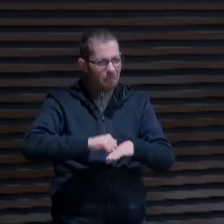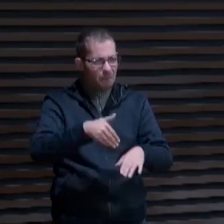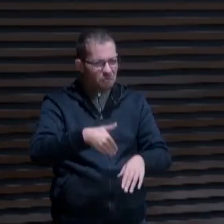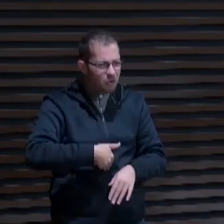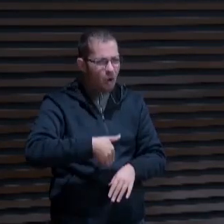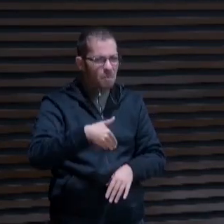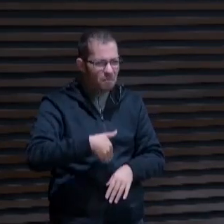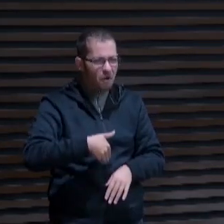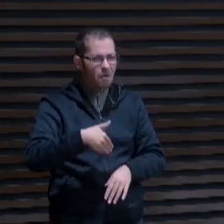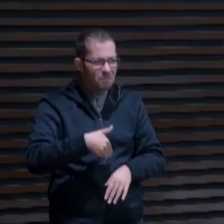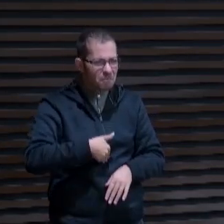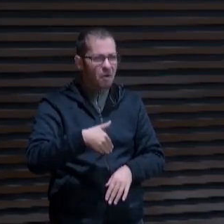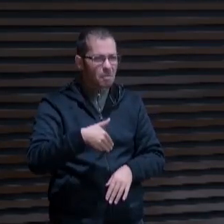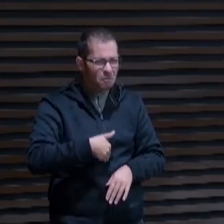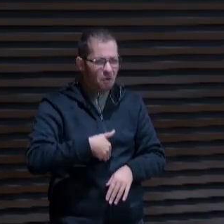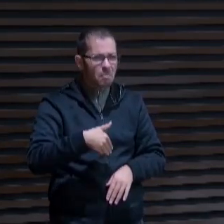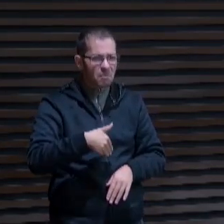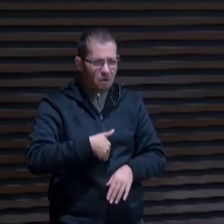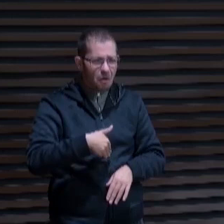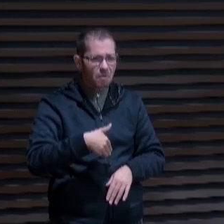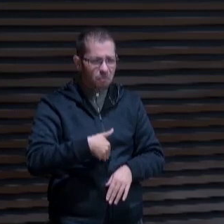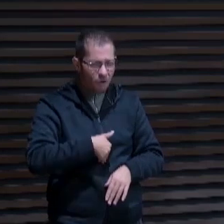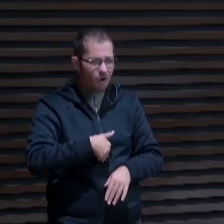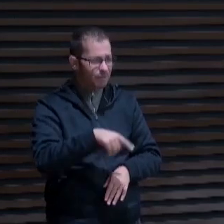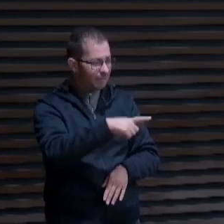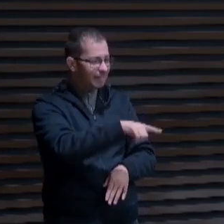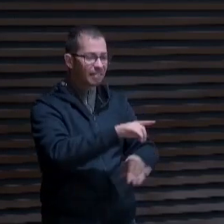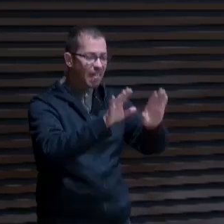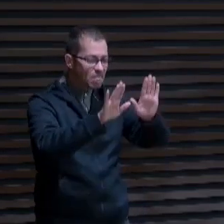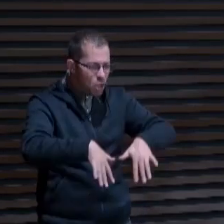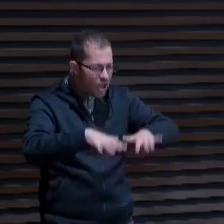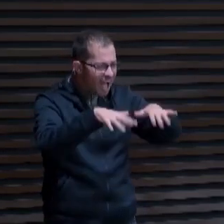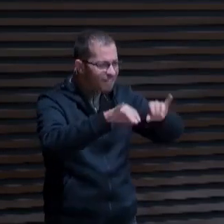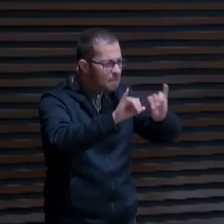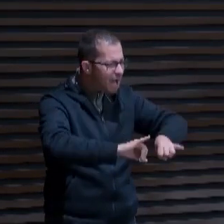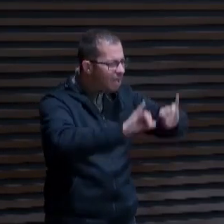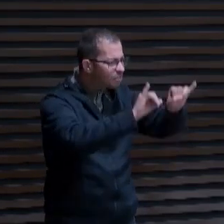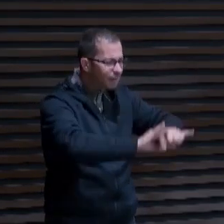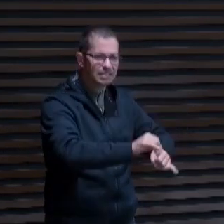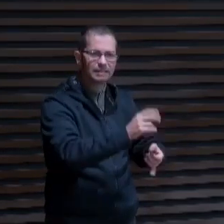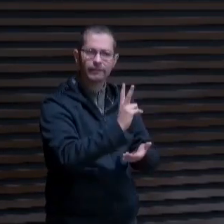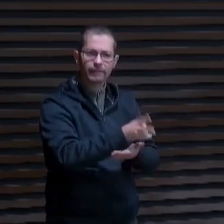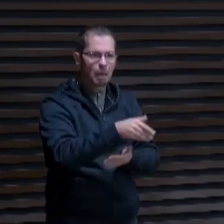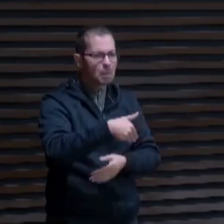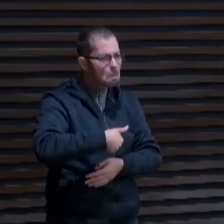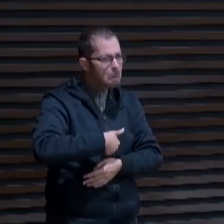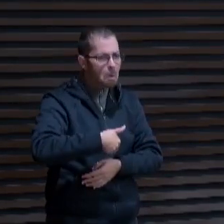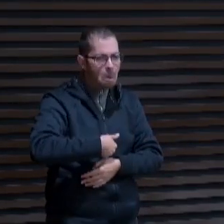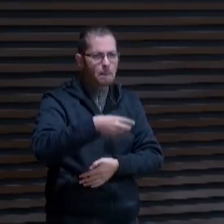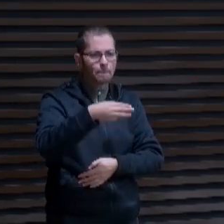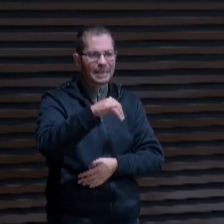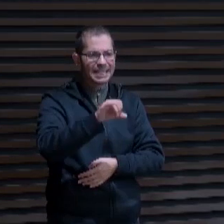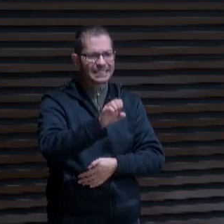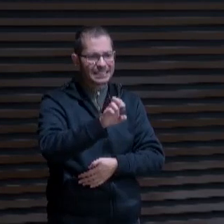culto a Deus, aquilo que nós oferecemos às nossas vidas diante do Senhor. Mas, passados aquele tempo de